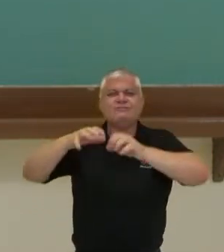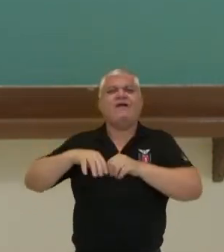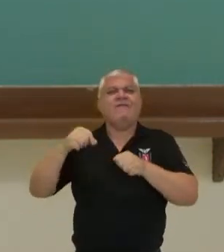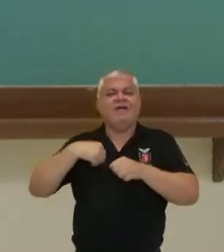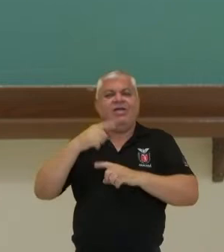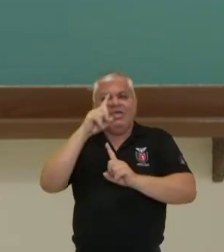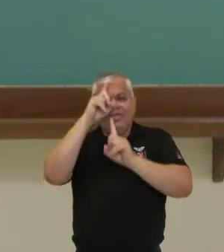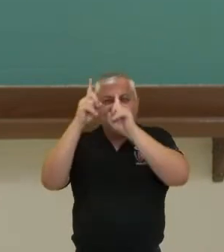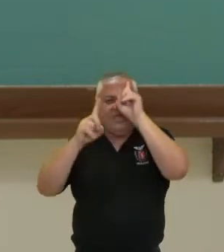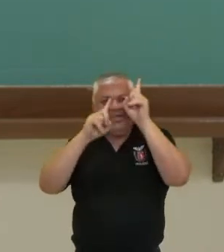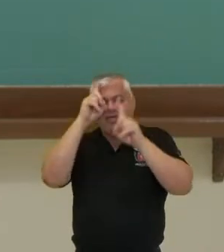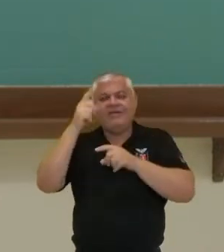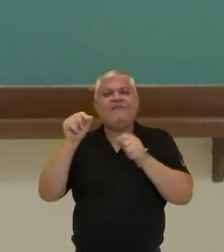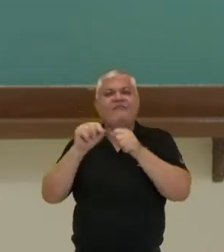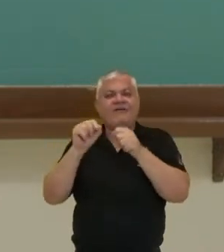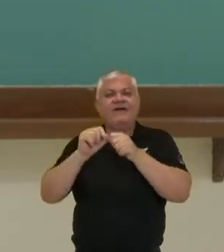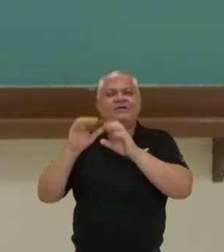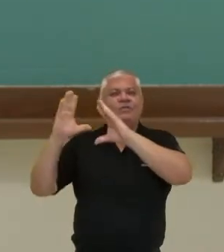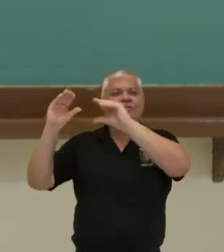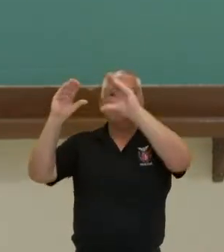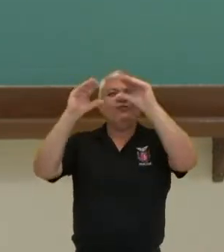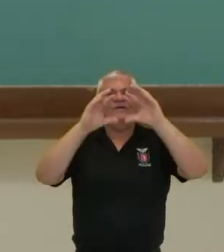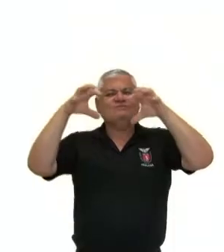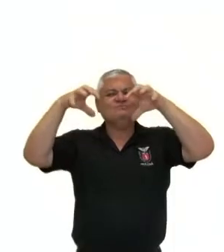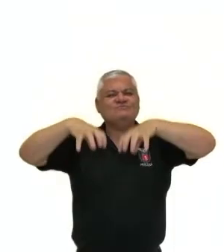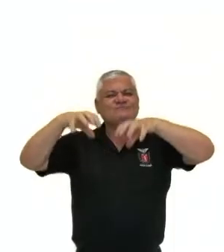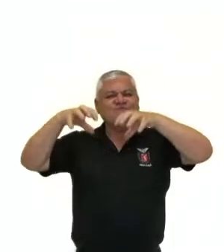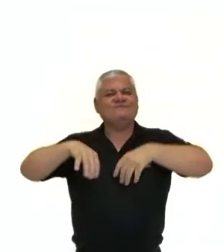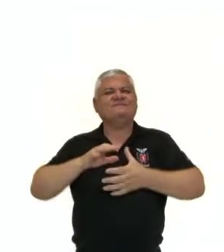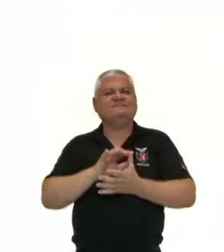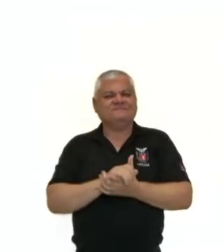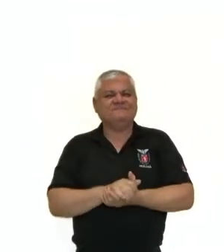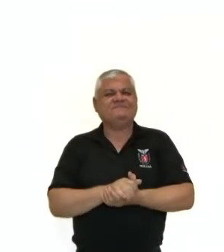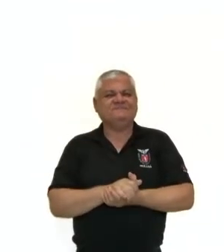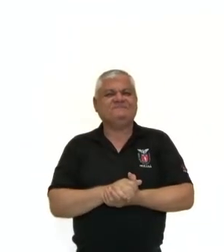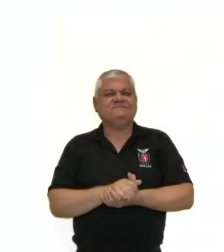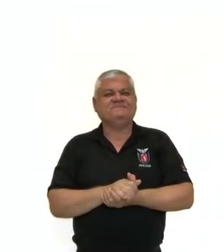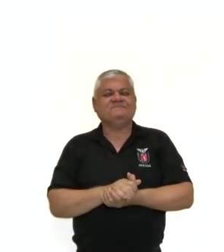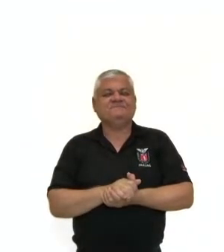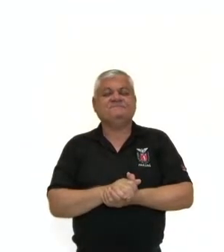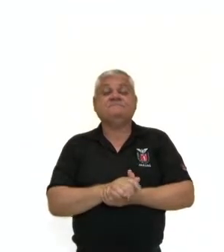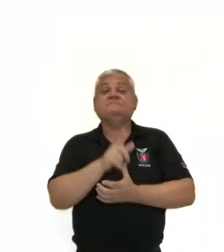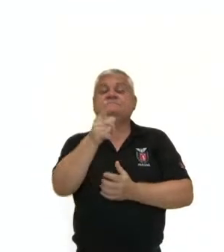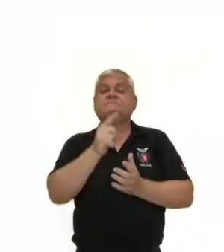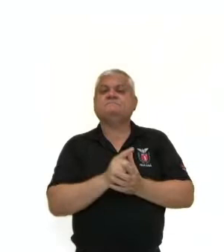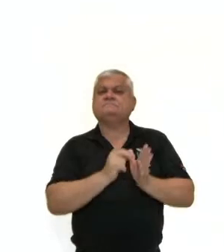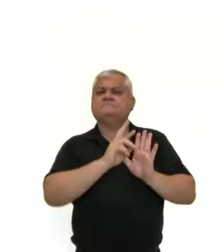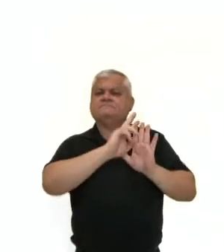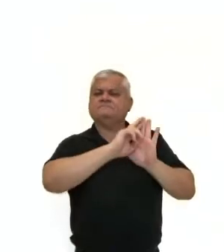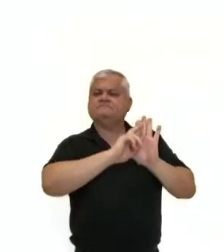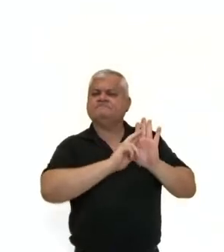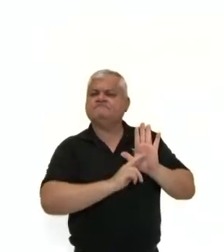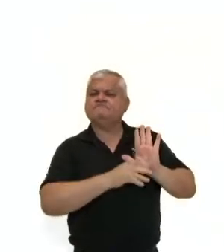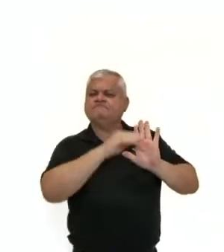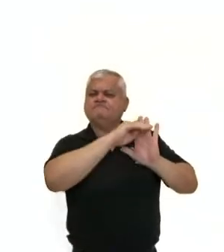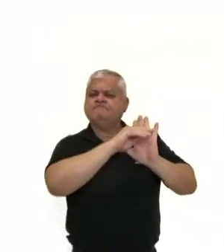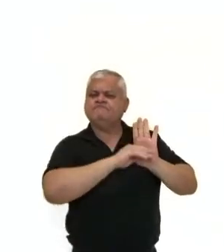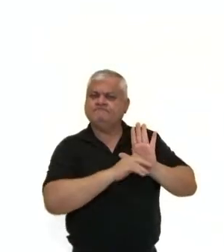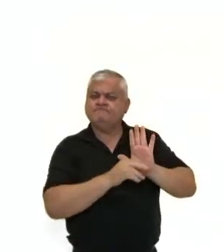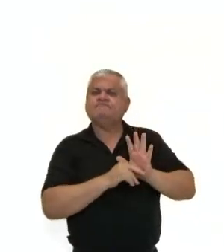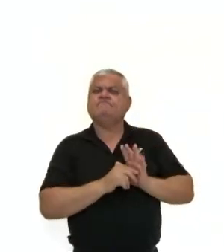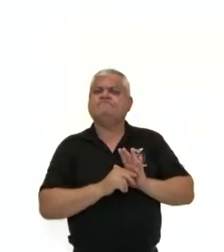na região clima é muito alho e sobre o órgão regulamentador a imensa reserva de petróleo